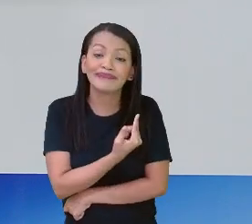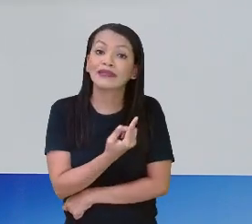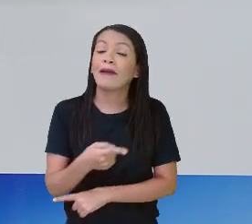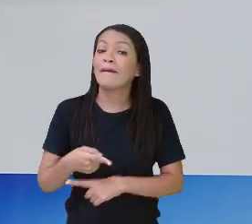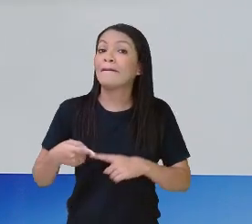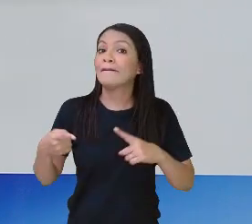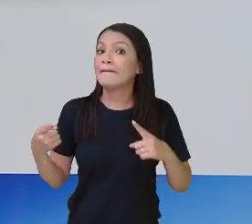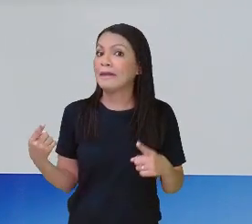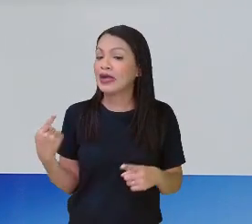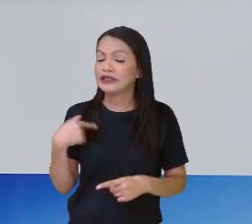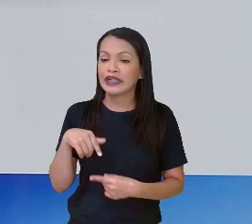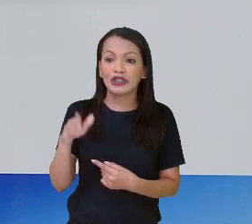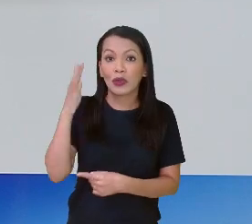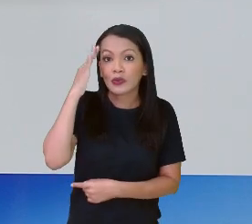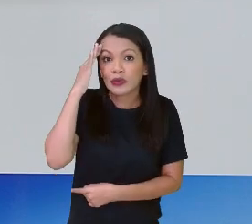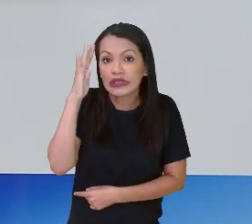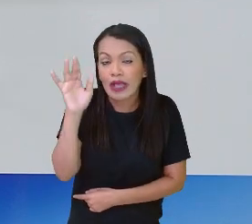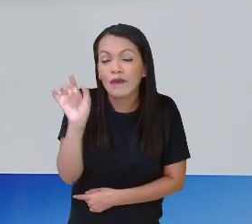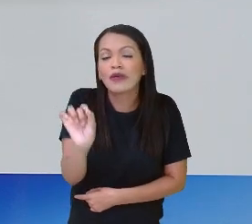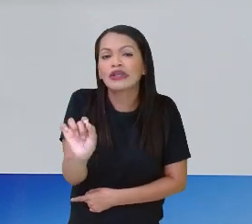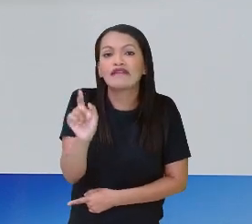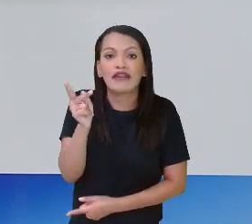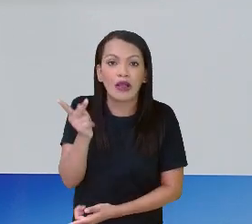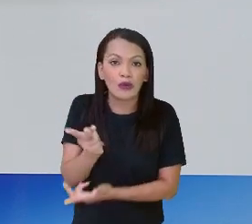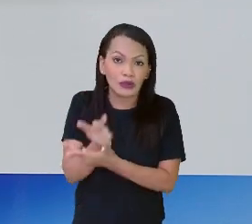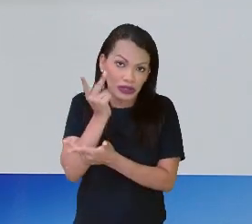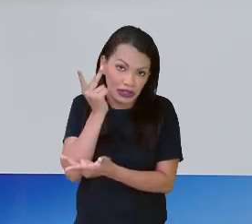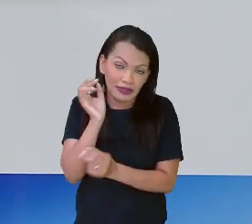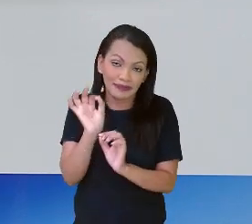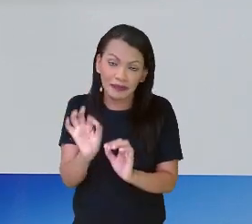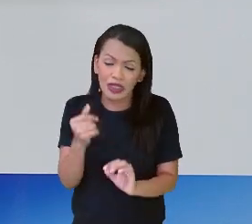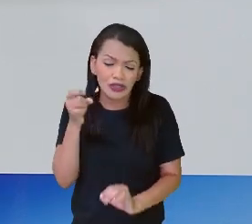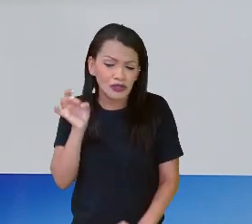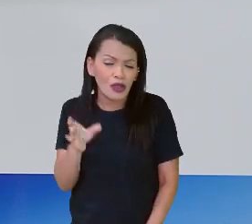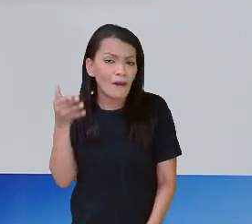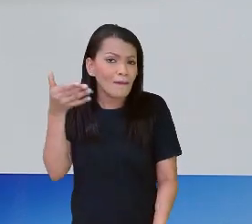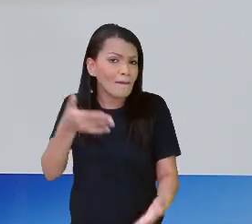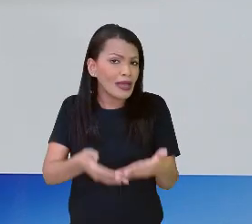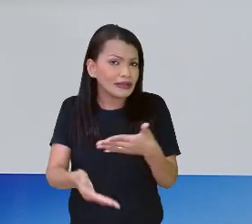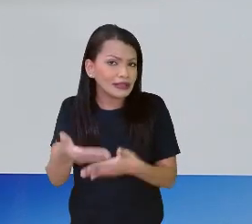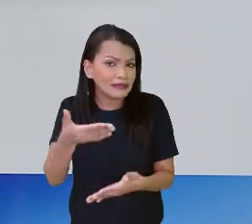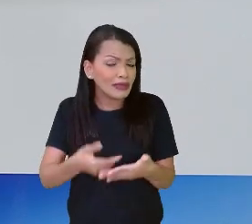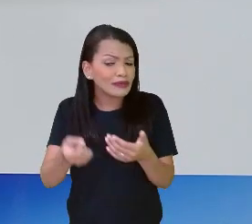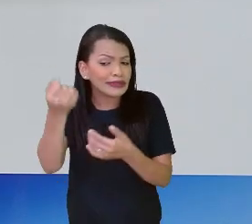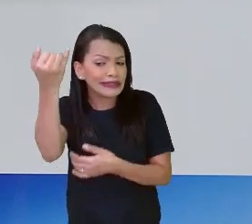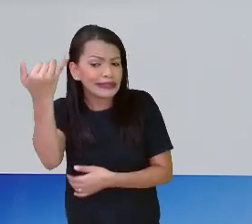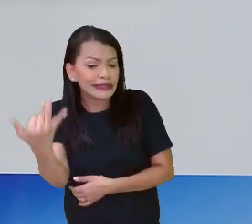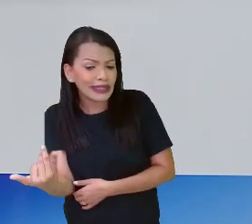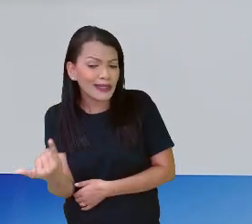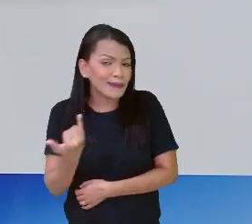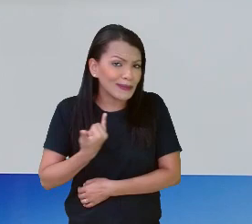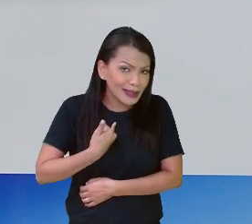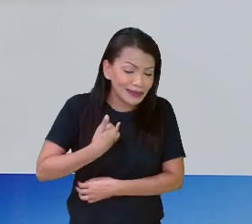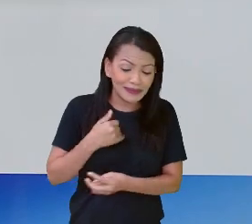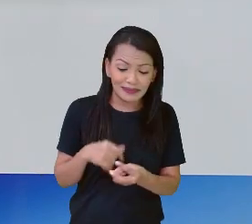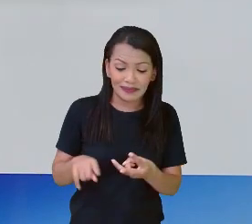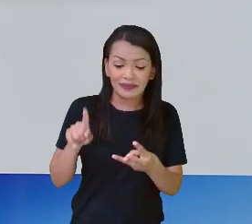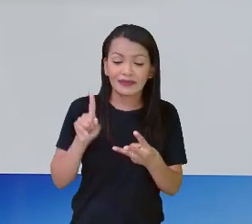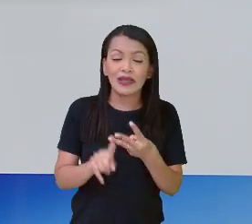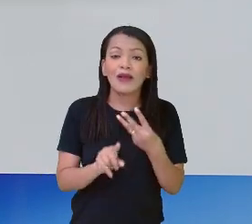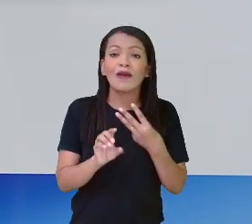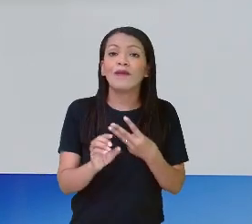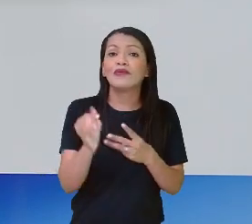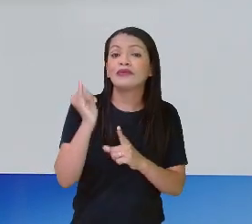não antevê fatos, ele não sabe o que vai acontecer. Ele está ali participando e narrando para a gente. E existe o narrador